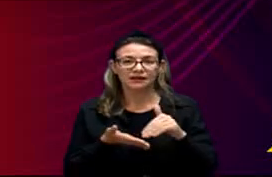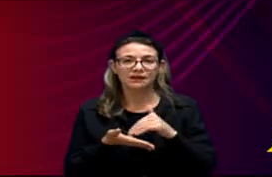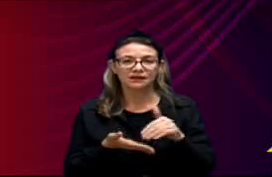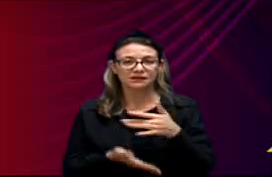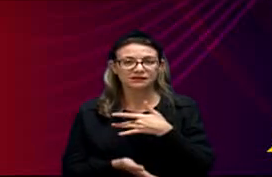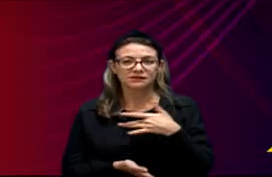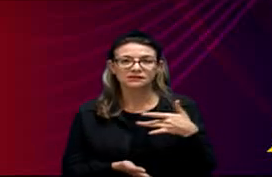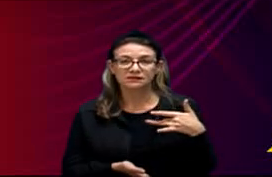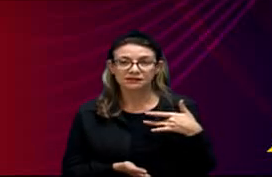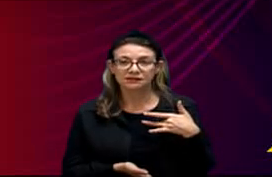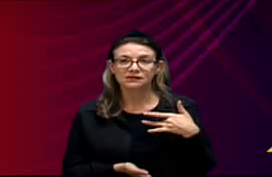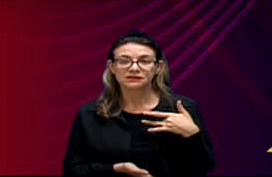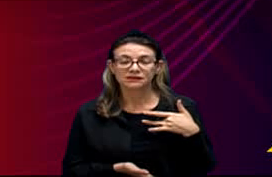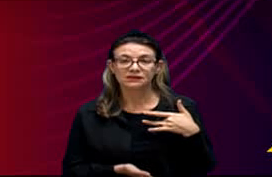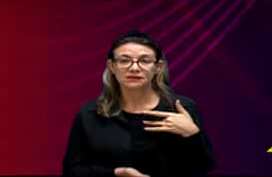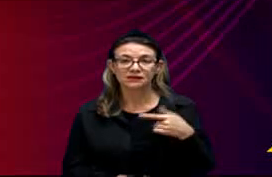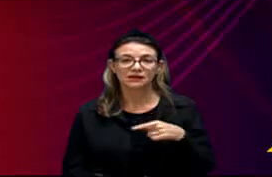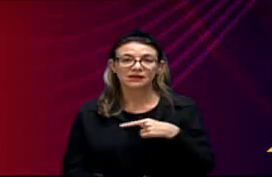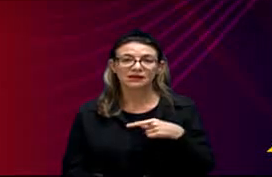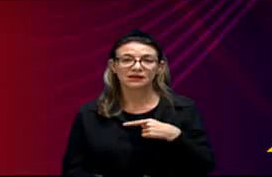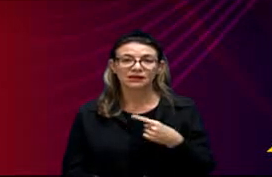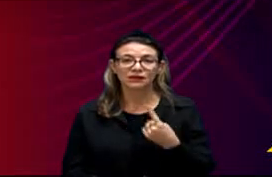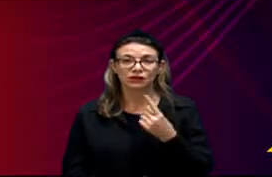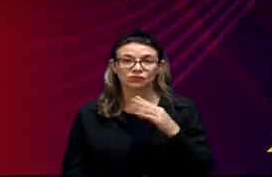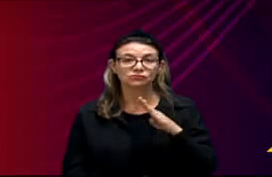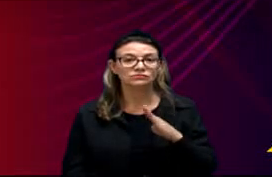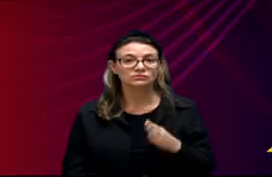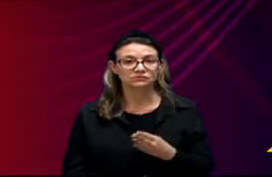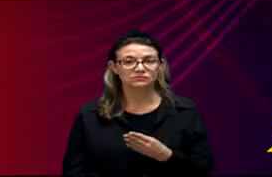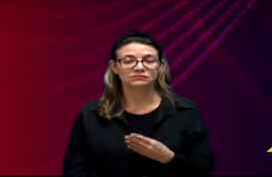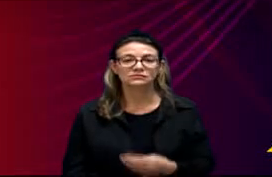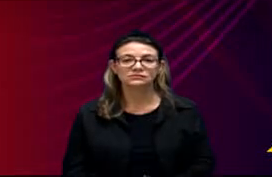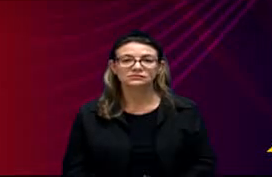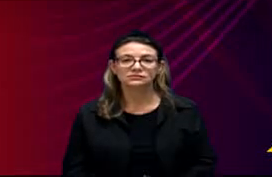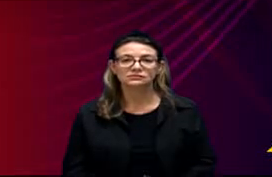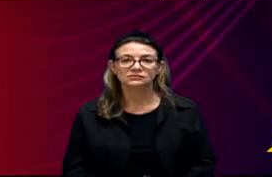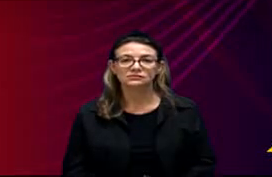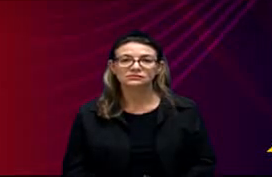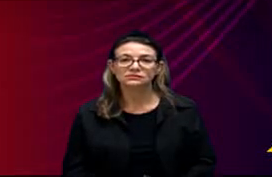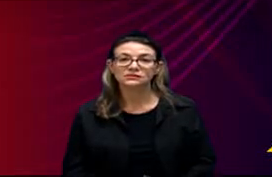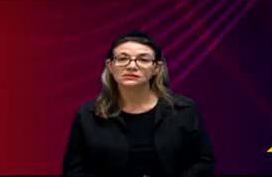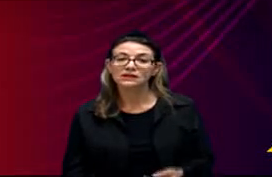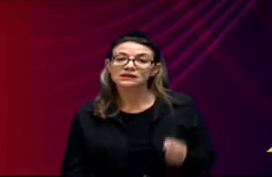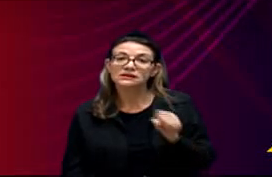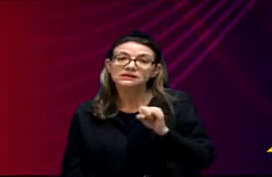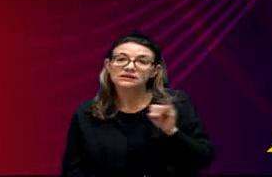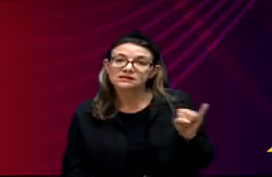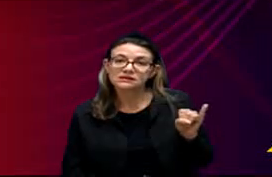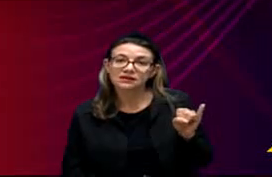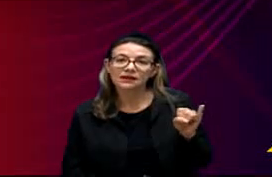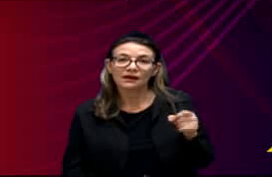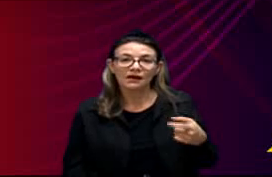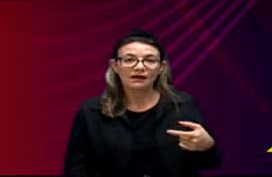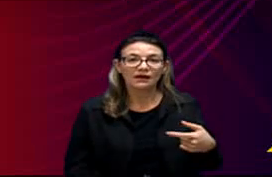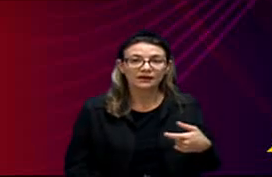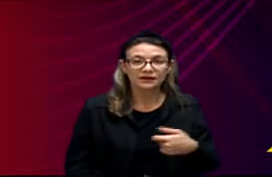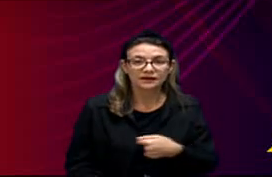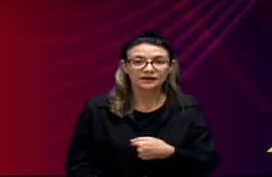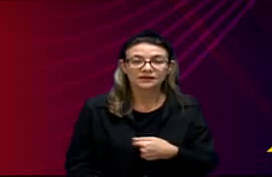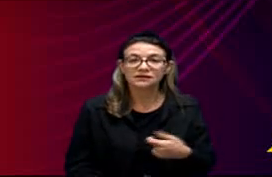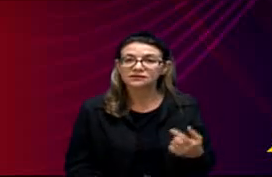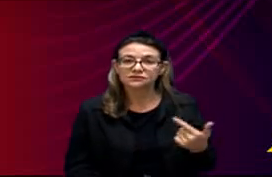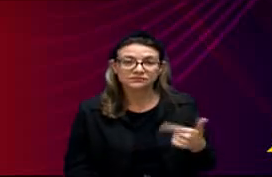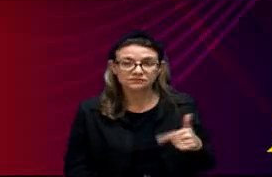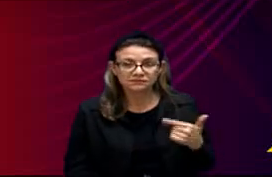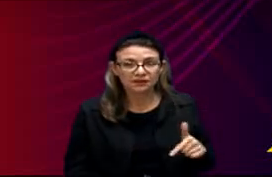né então esse requerimento ele fala que as pessoas que não recebam a nph que ela receba a outra não deixe de faltar essa medicação essencial pra